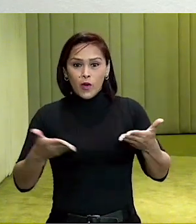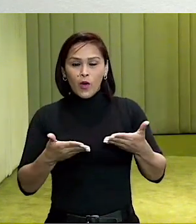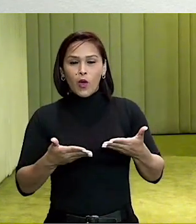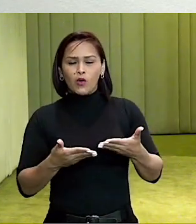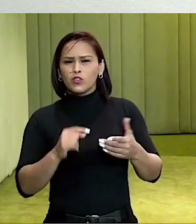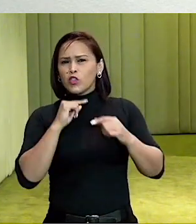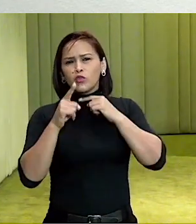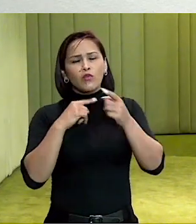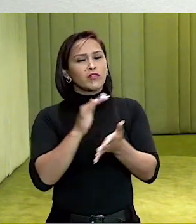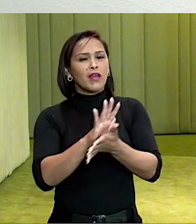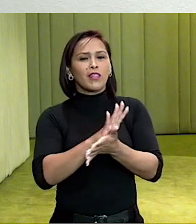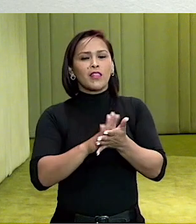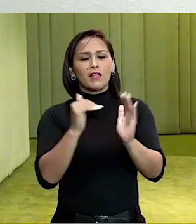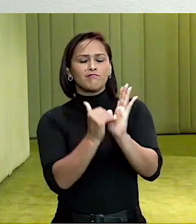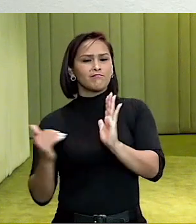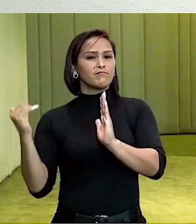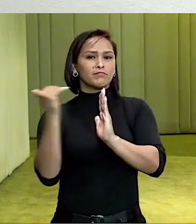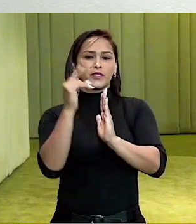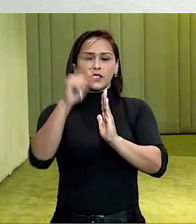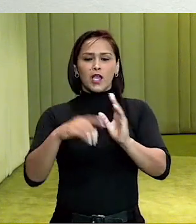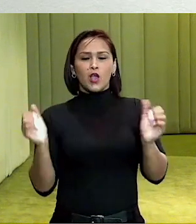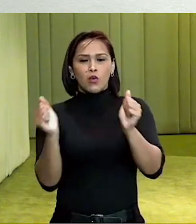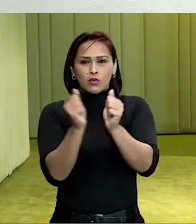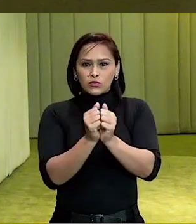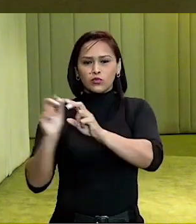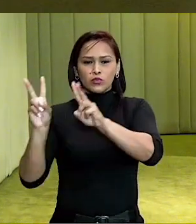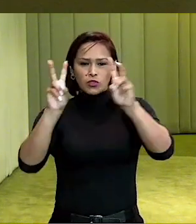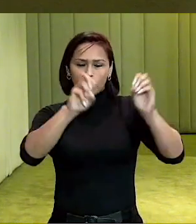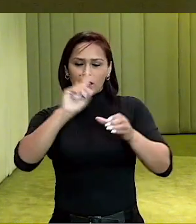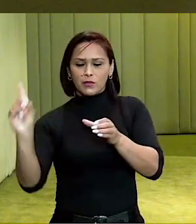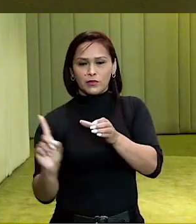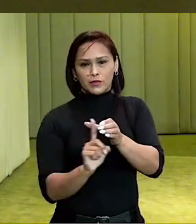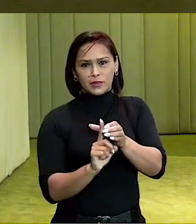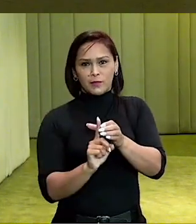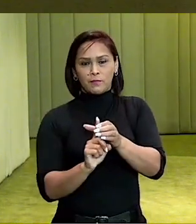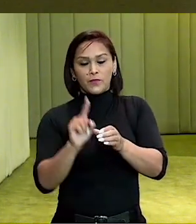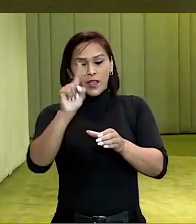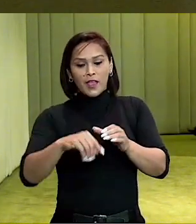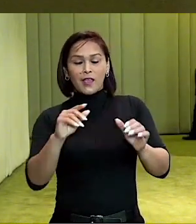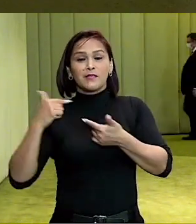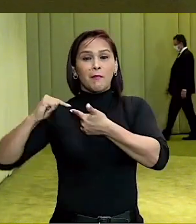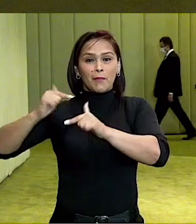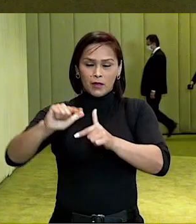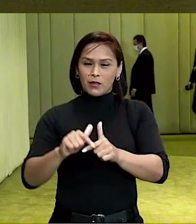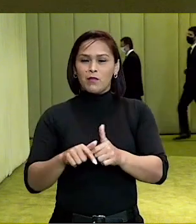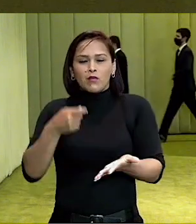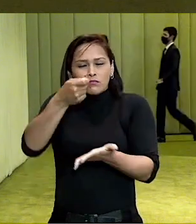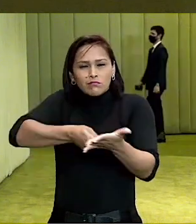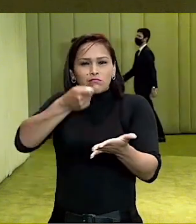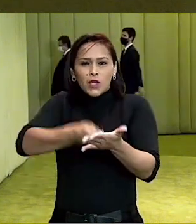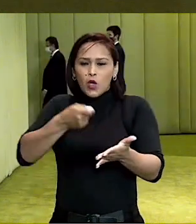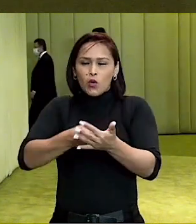inquestionavelmente superior em amplo conjunto de temas de integração. Esse patrimônio arduamente